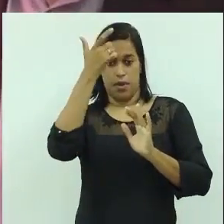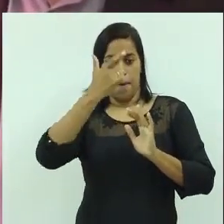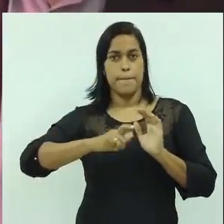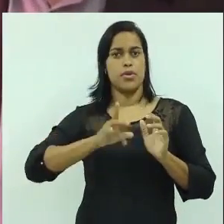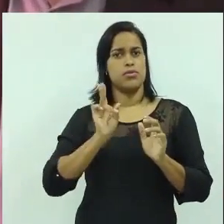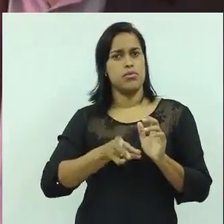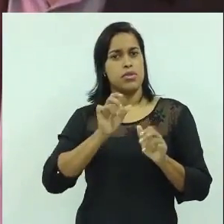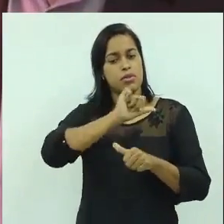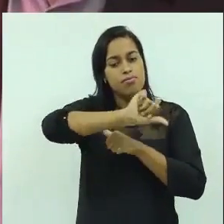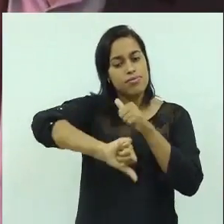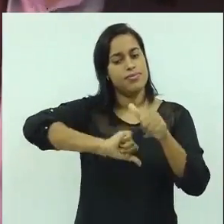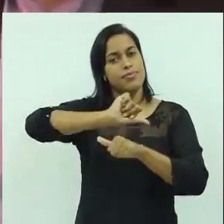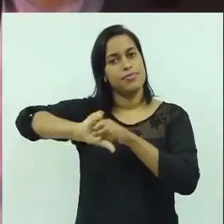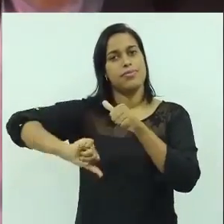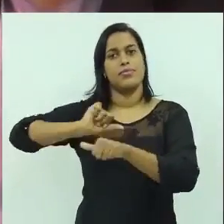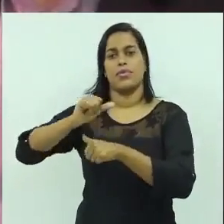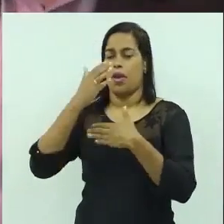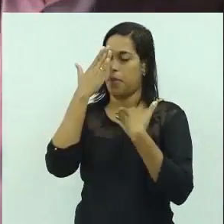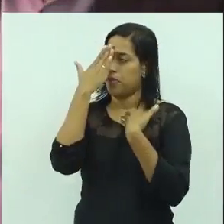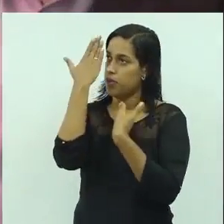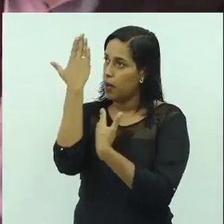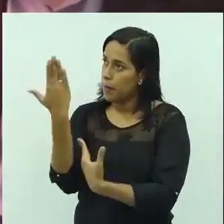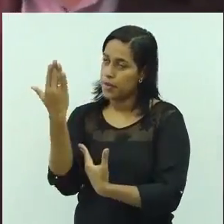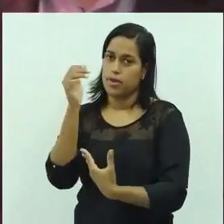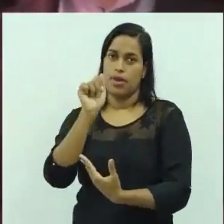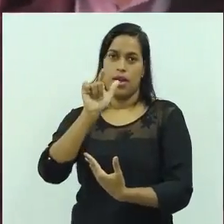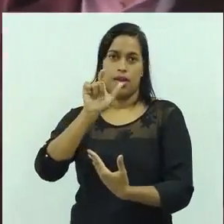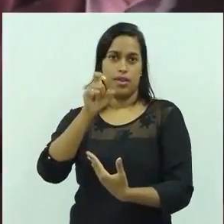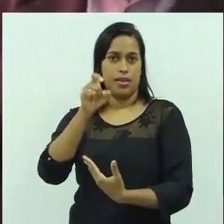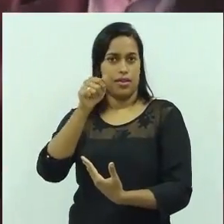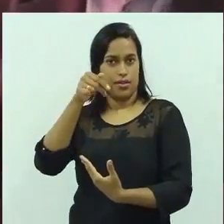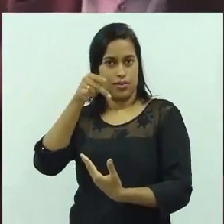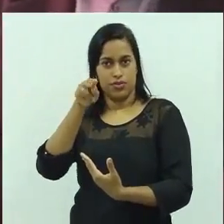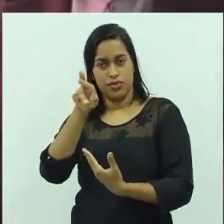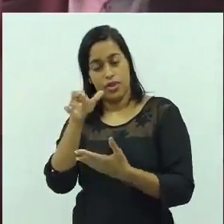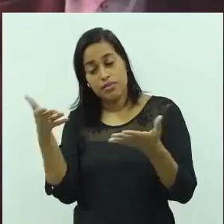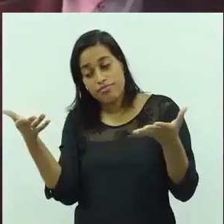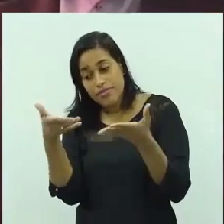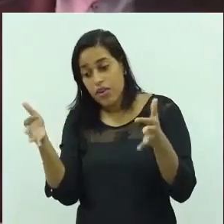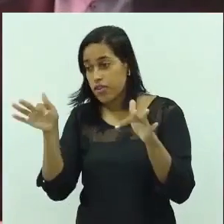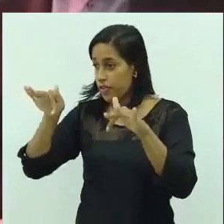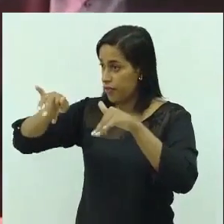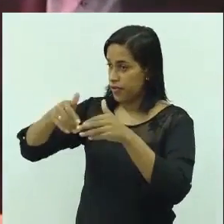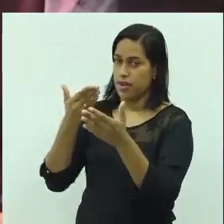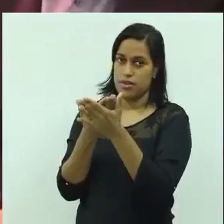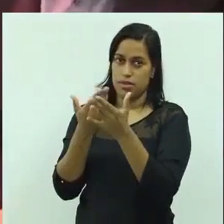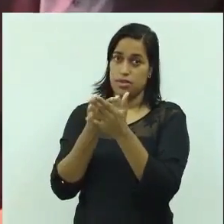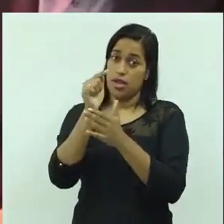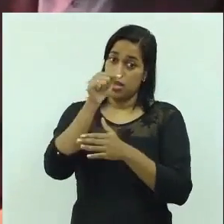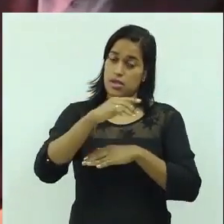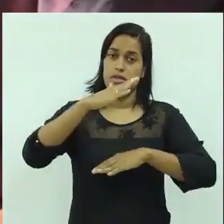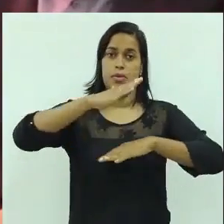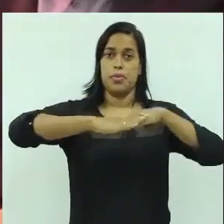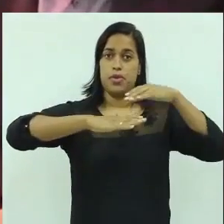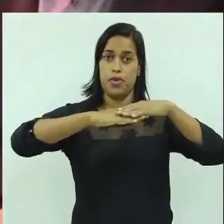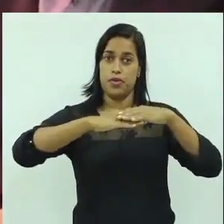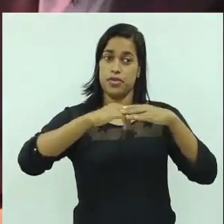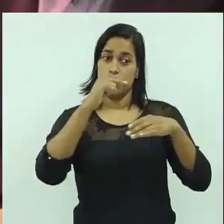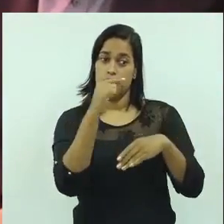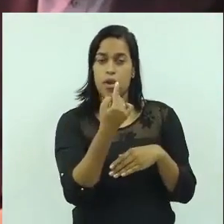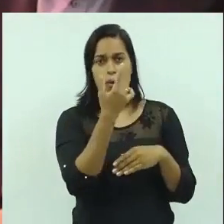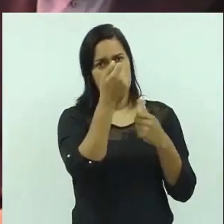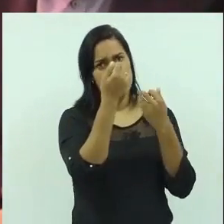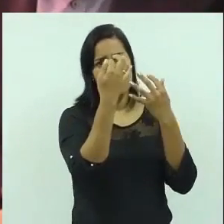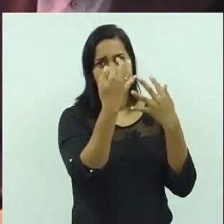movimento. Ok. Alexandre, muito obrigada. A gente fica por aqui com essa aula, lembrando, esse profissional que o Alexandre falou, que